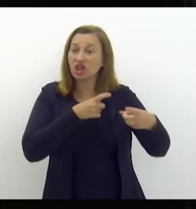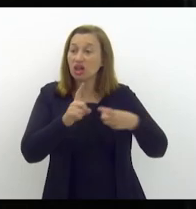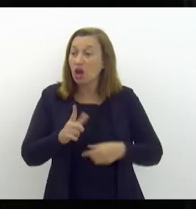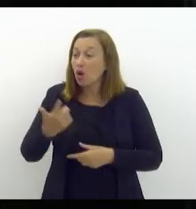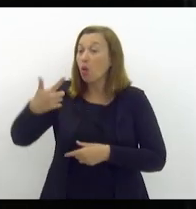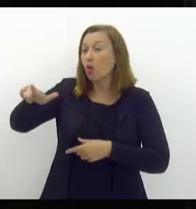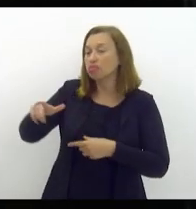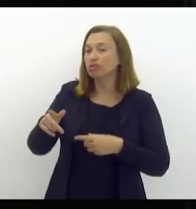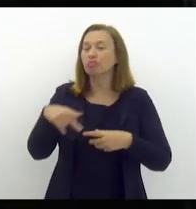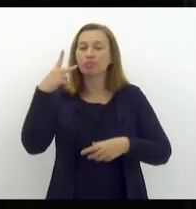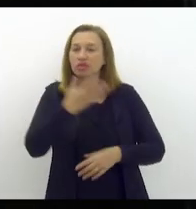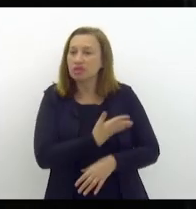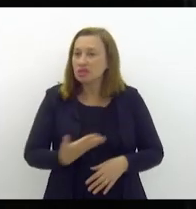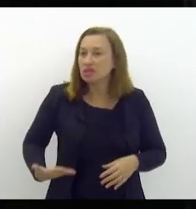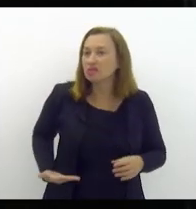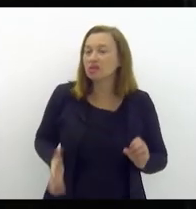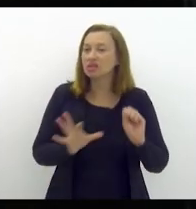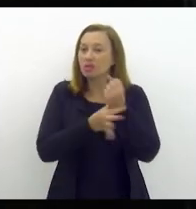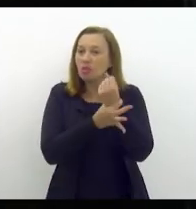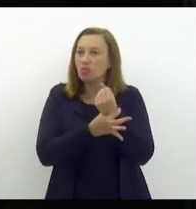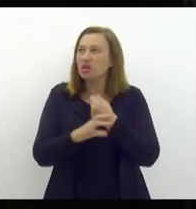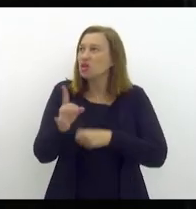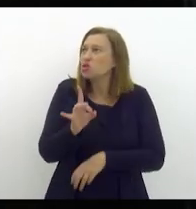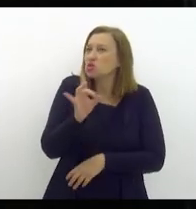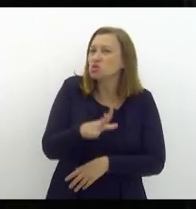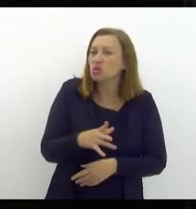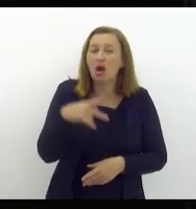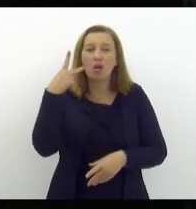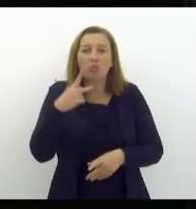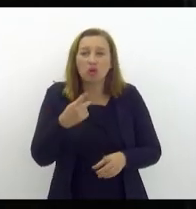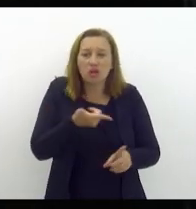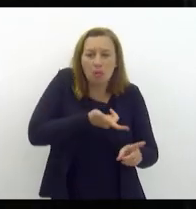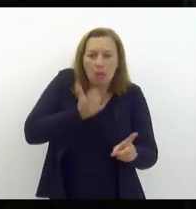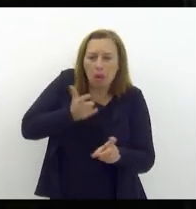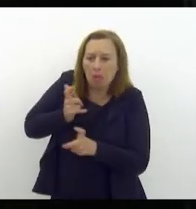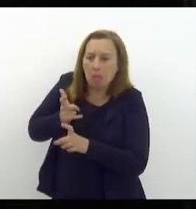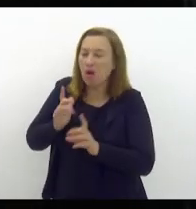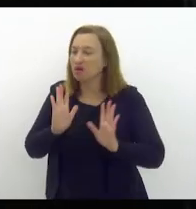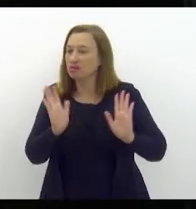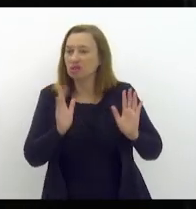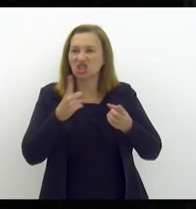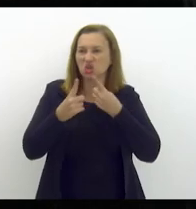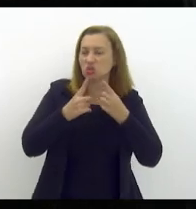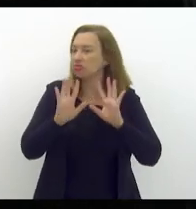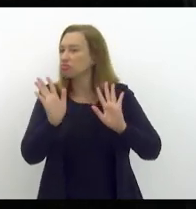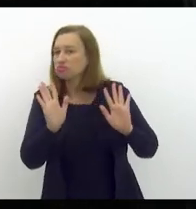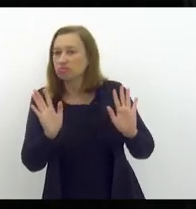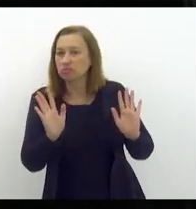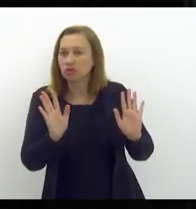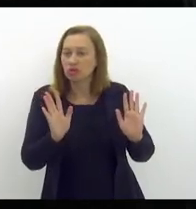de segurança pública, que não pode ser apenas aquela política do extermínio, da lógica da exclusão e